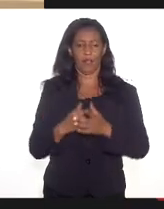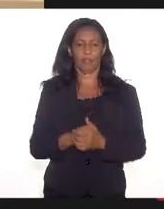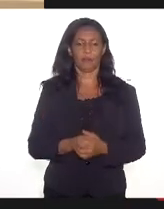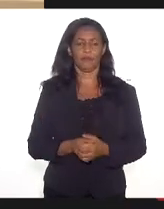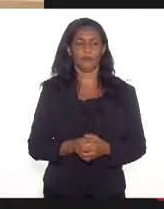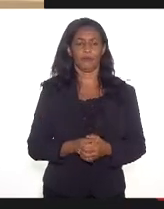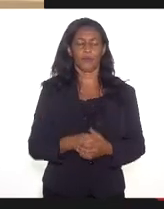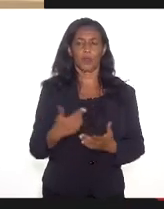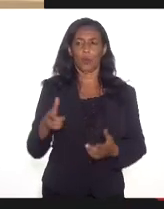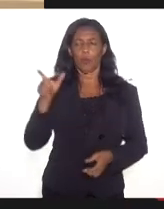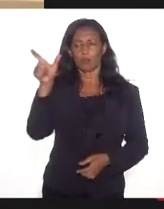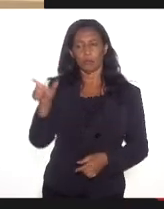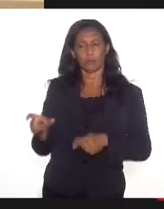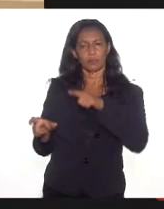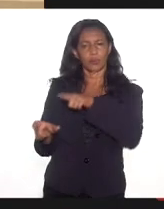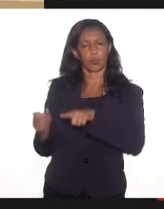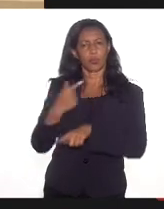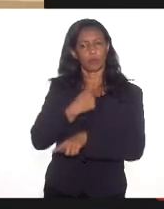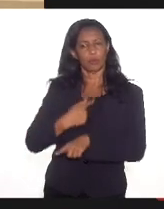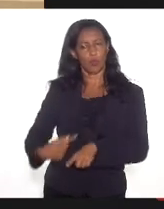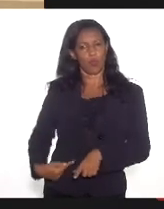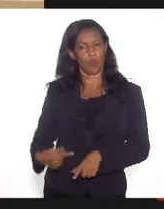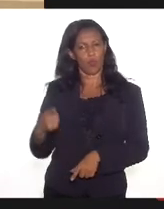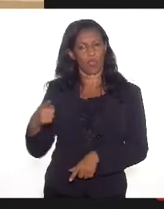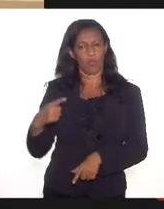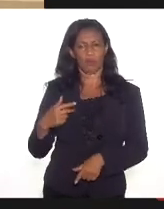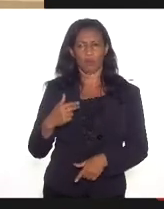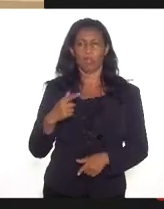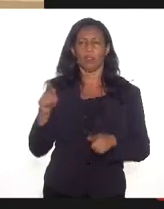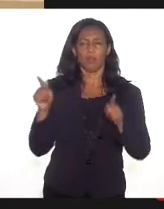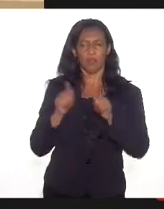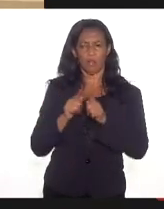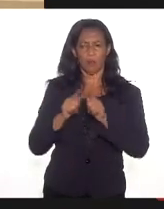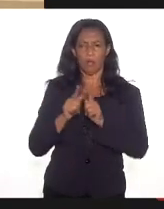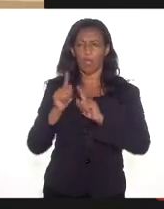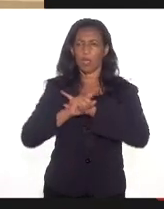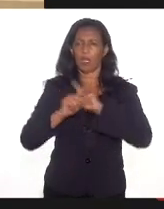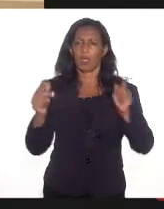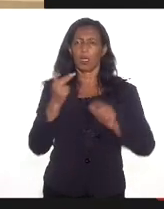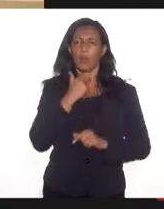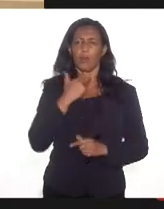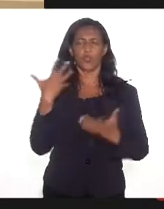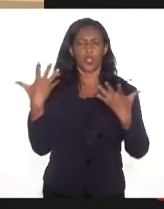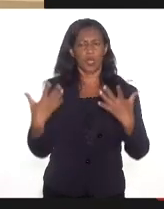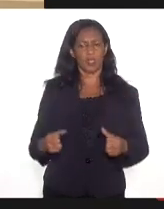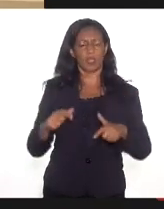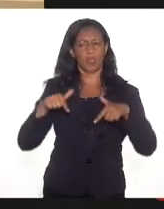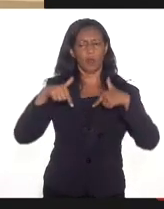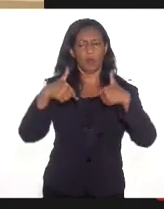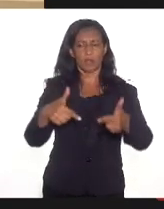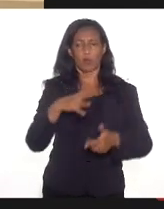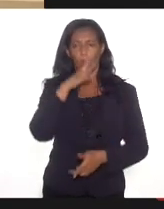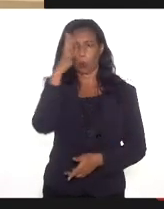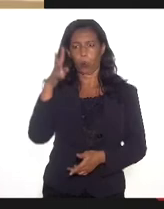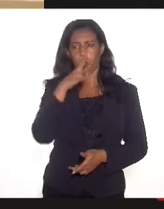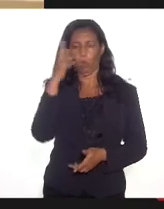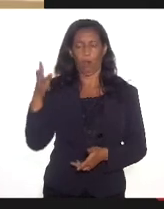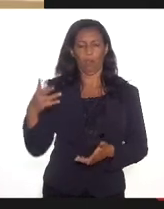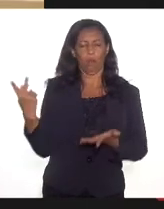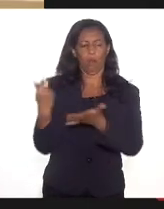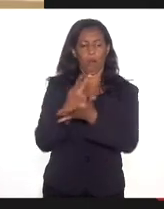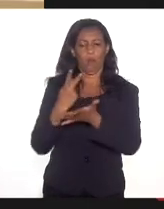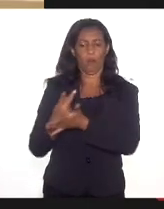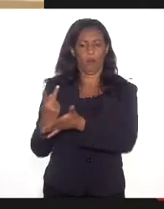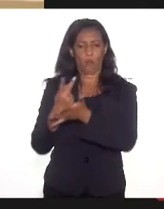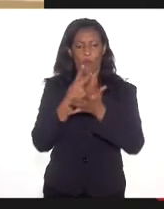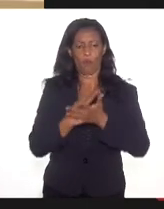figura do governo deveria repudiar também uma ação tão absurda desastrosa